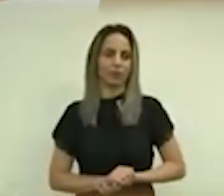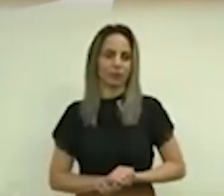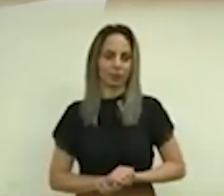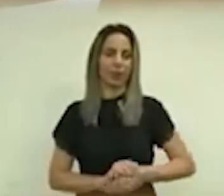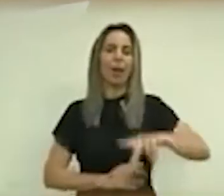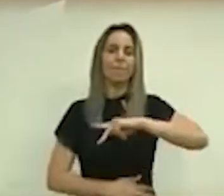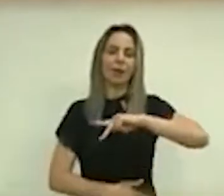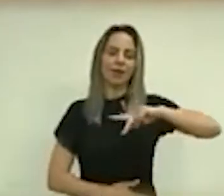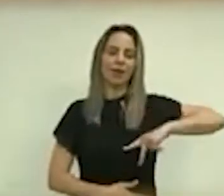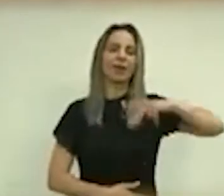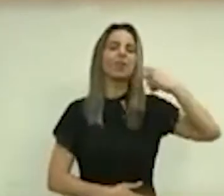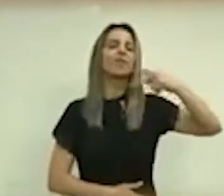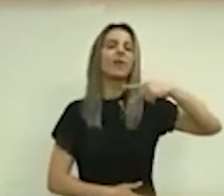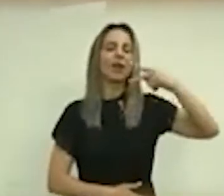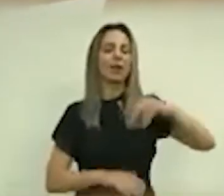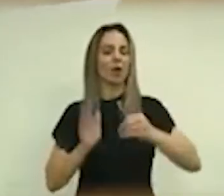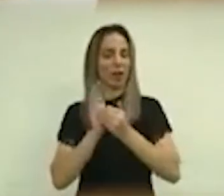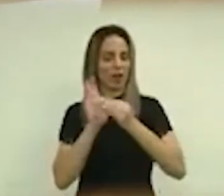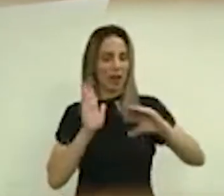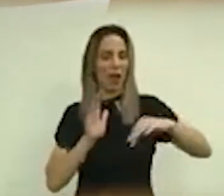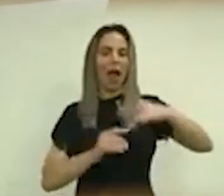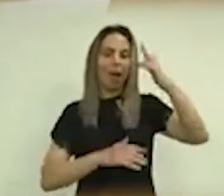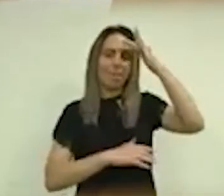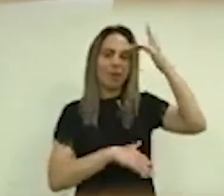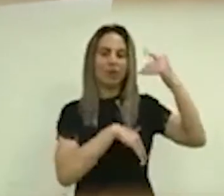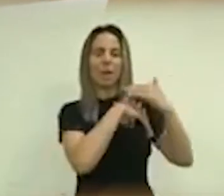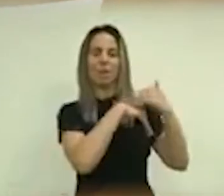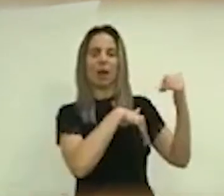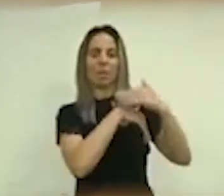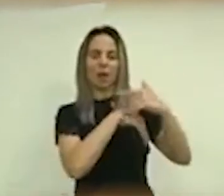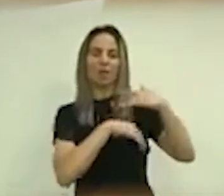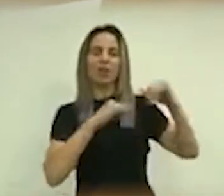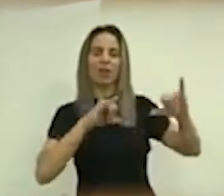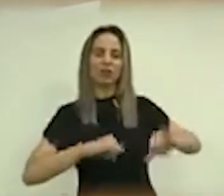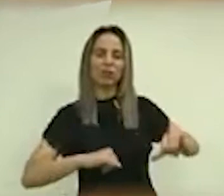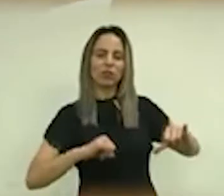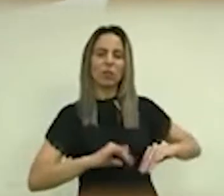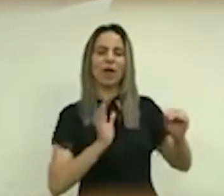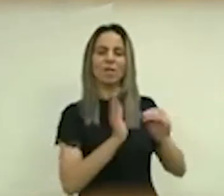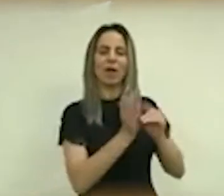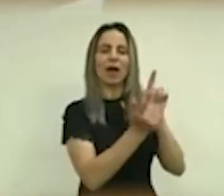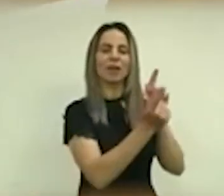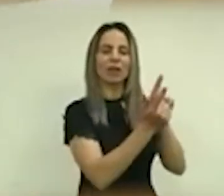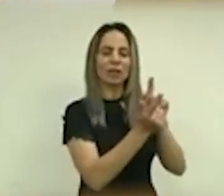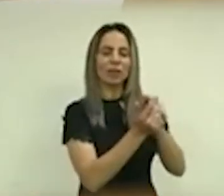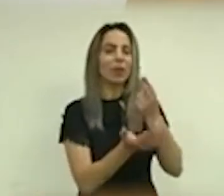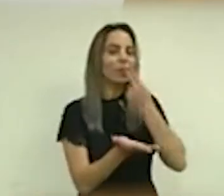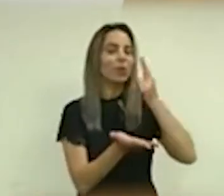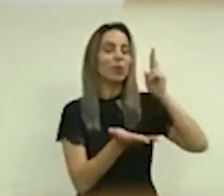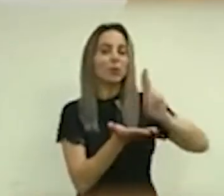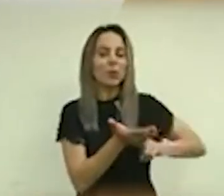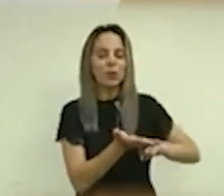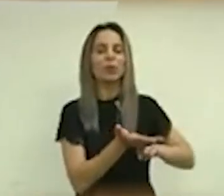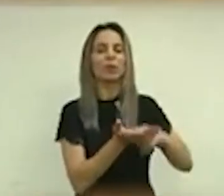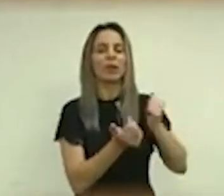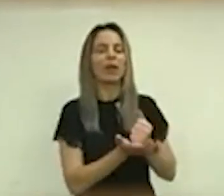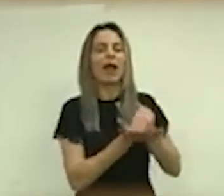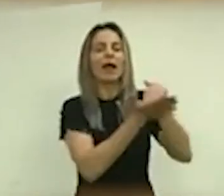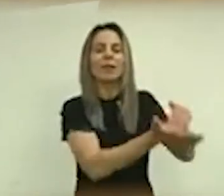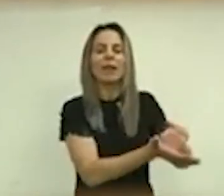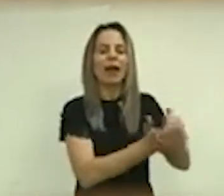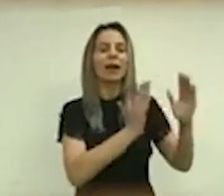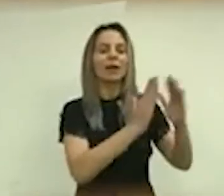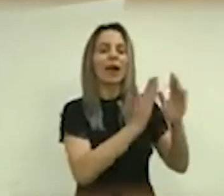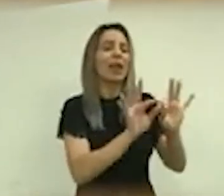Senhor presidente, senhores vereadores, requerimento. Tenho sido procurado por munícipes que vêm sofrendo com a falta de atendimento dos Correios na entrega de